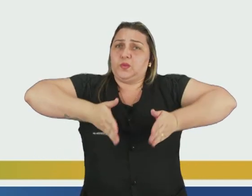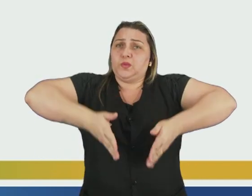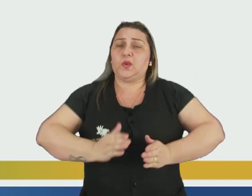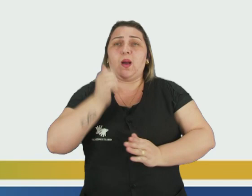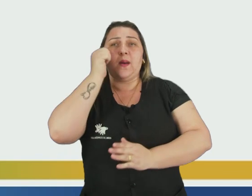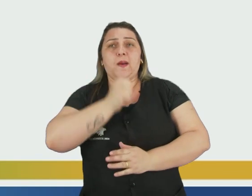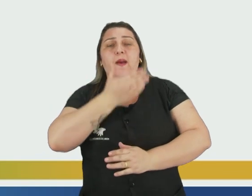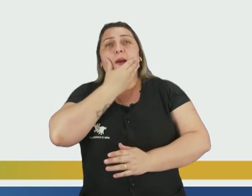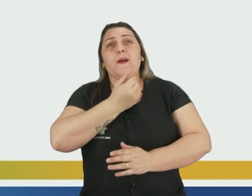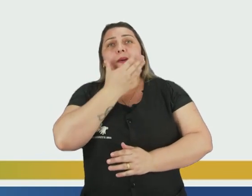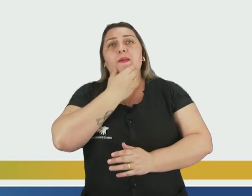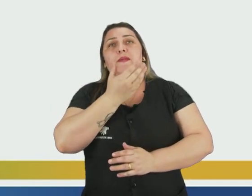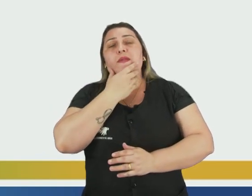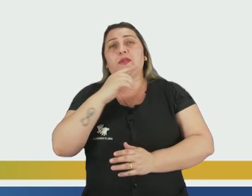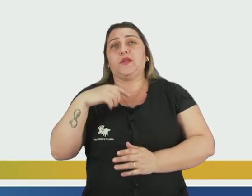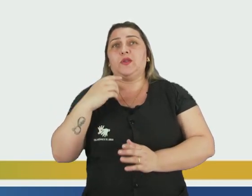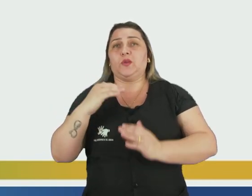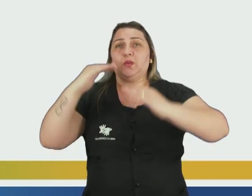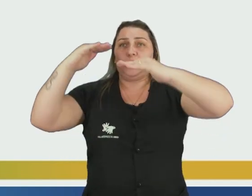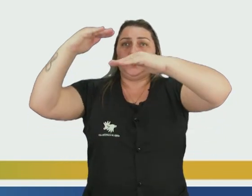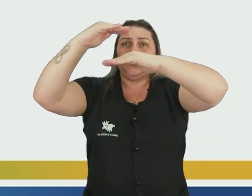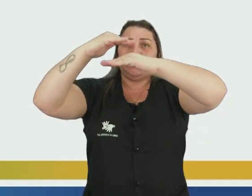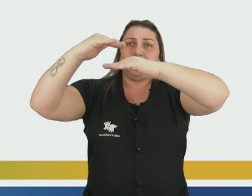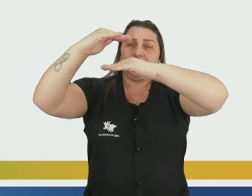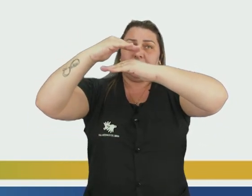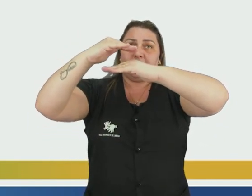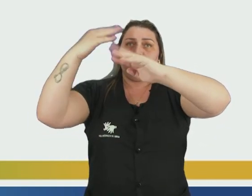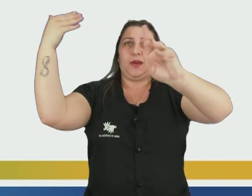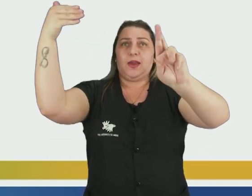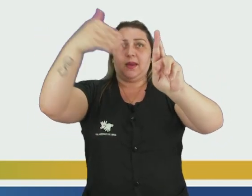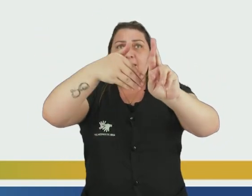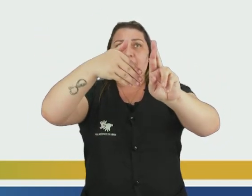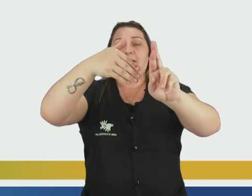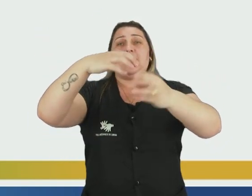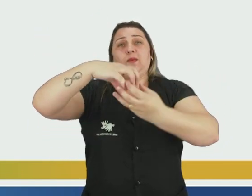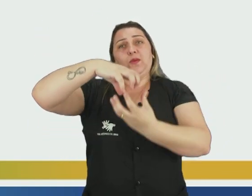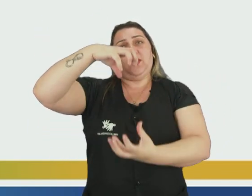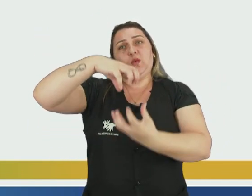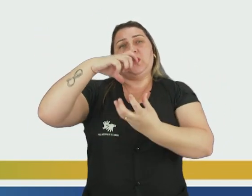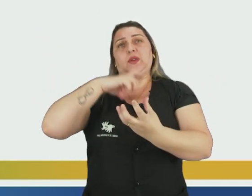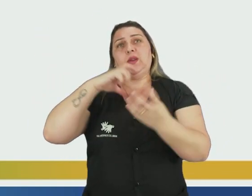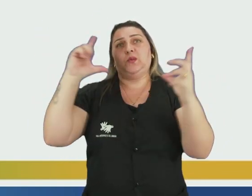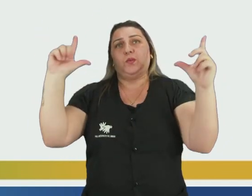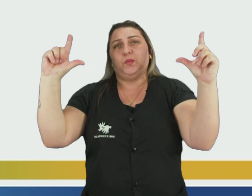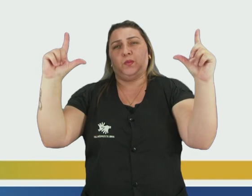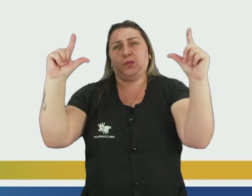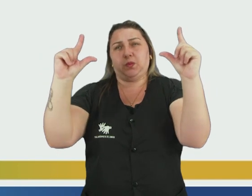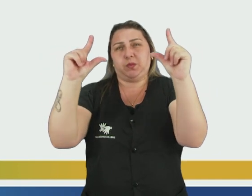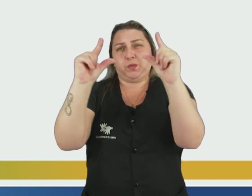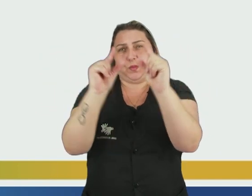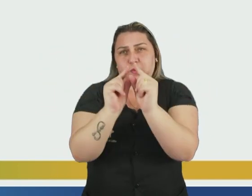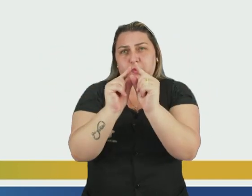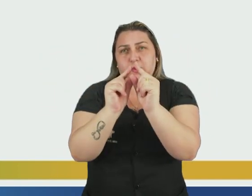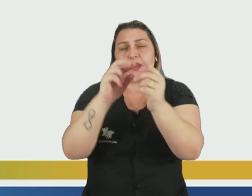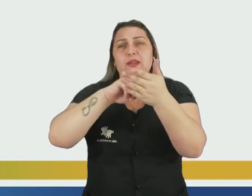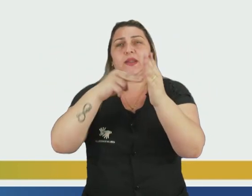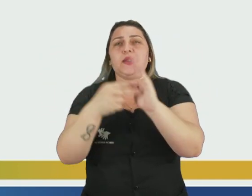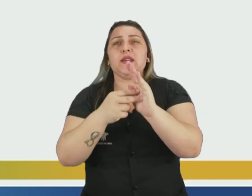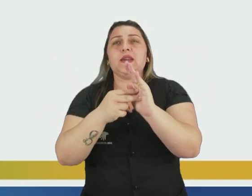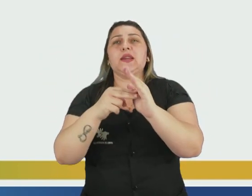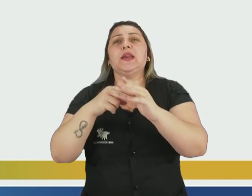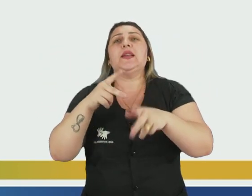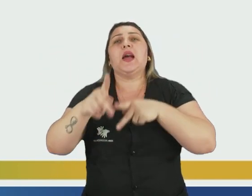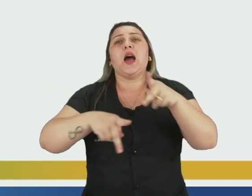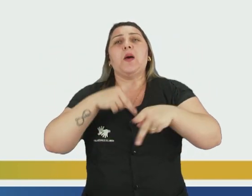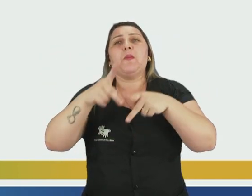quanto para mulheres. Quando a gente chega no topo, que representa a população idosa, a gente tem uma redução muito grande. Significa que essa população